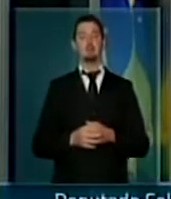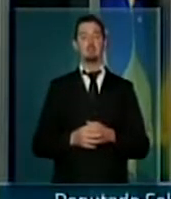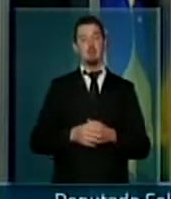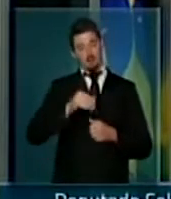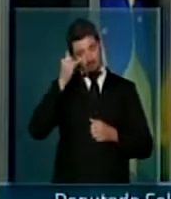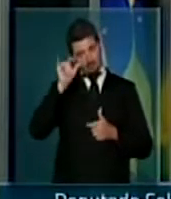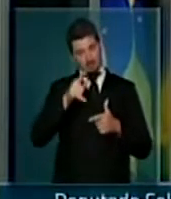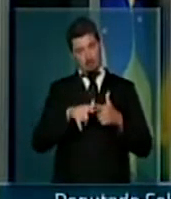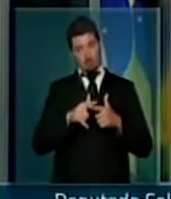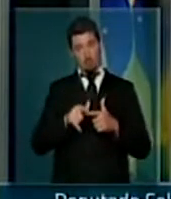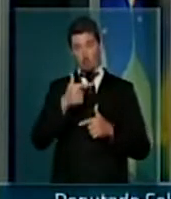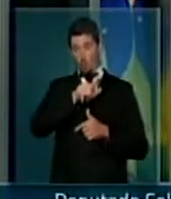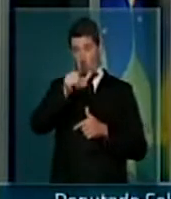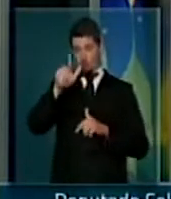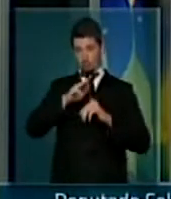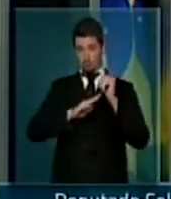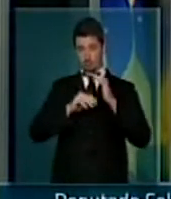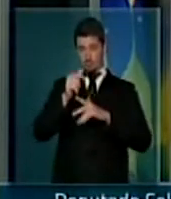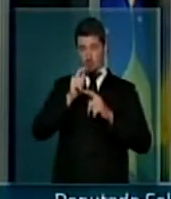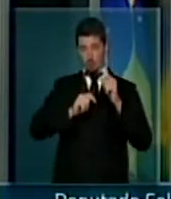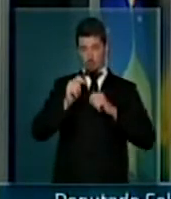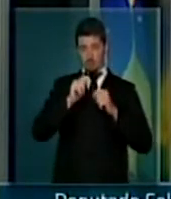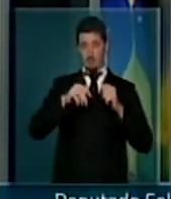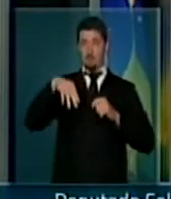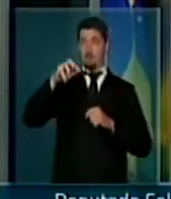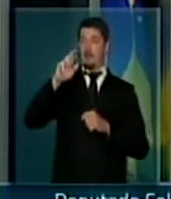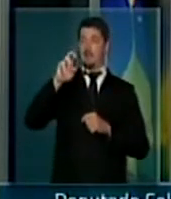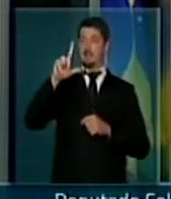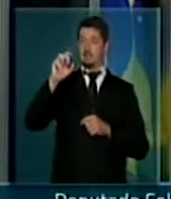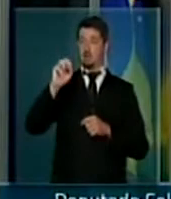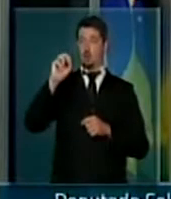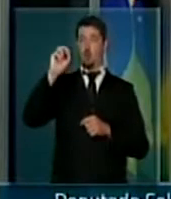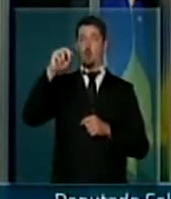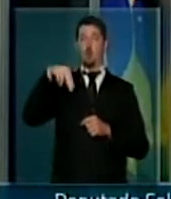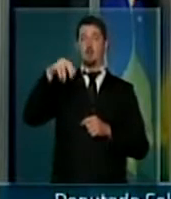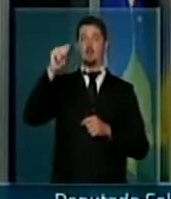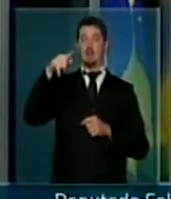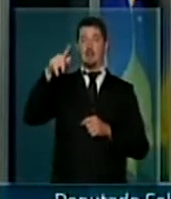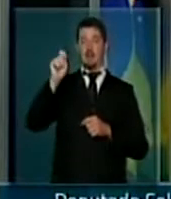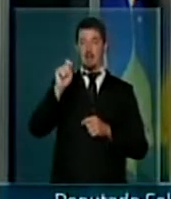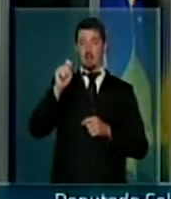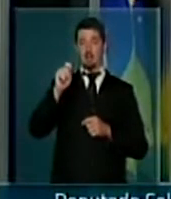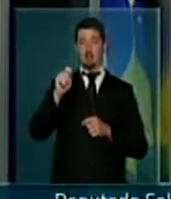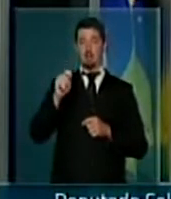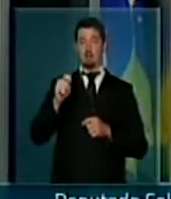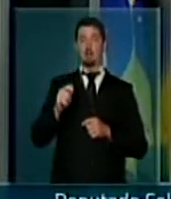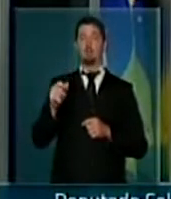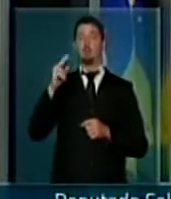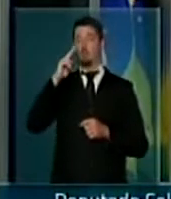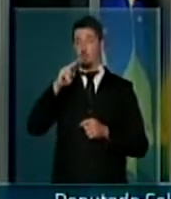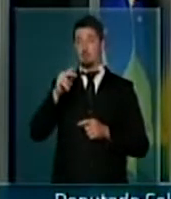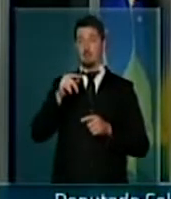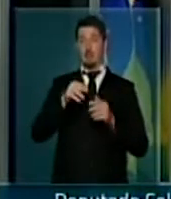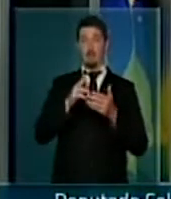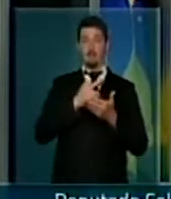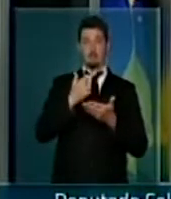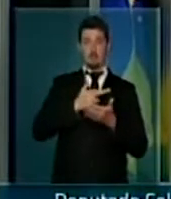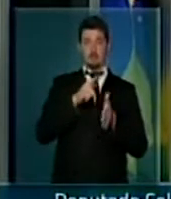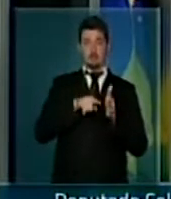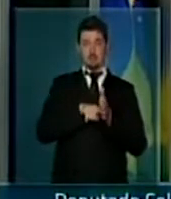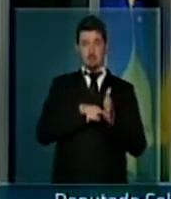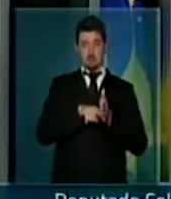os especialistas Marcelo Onaga e Nicolas Vital, ouvidos pela revista